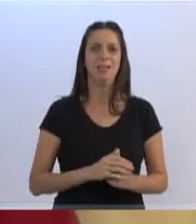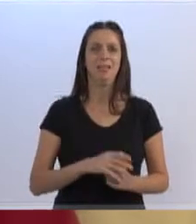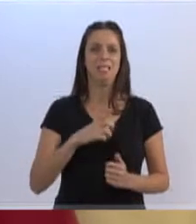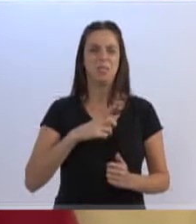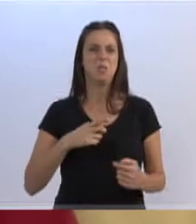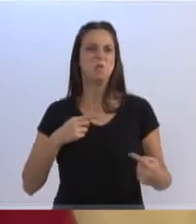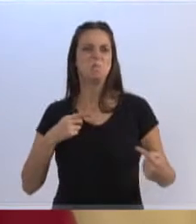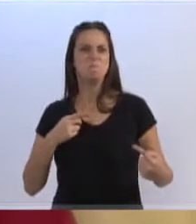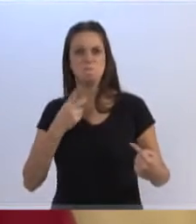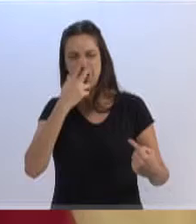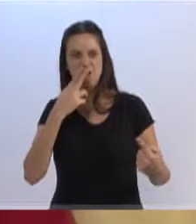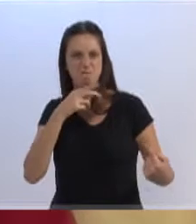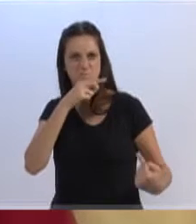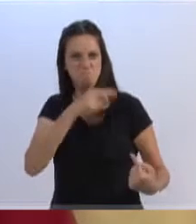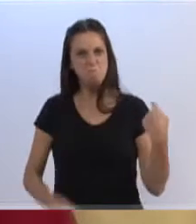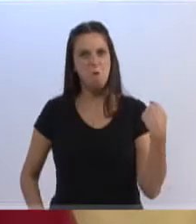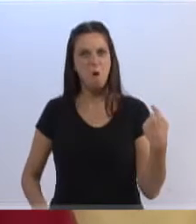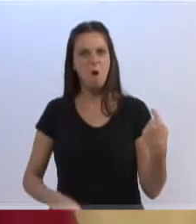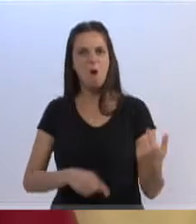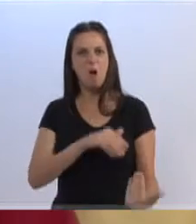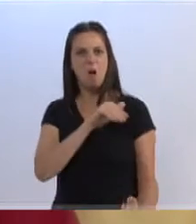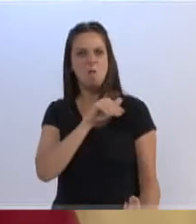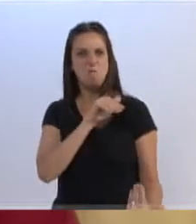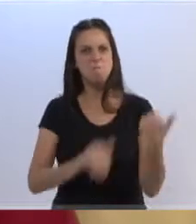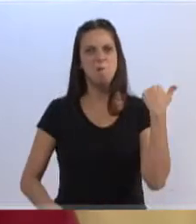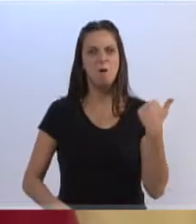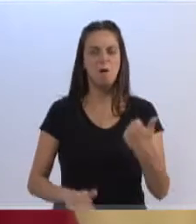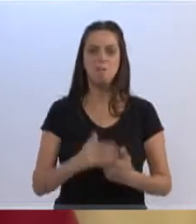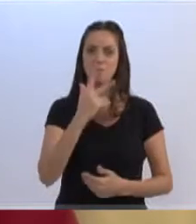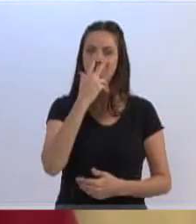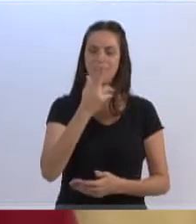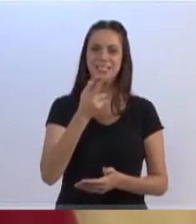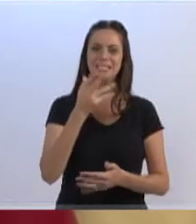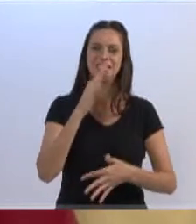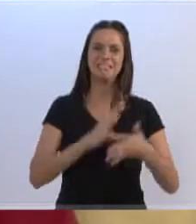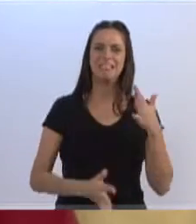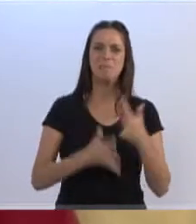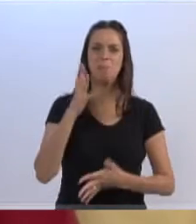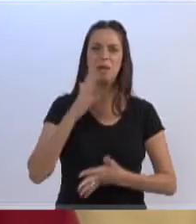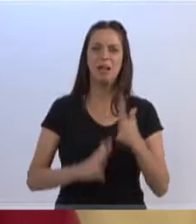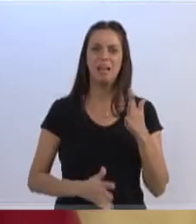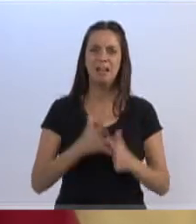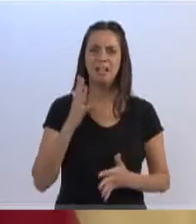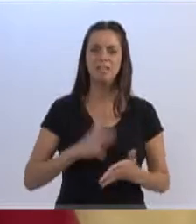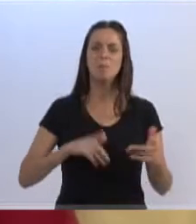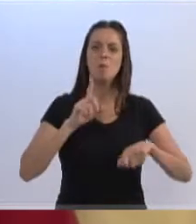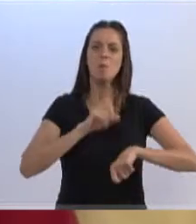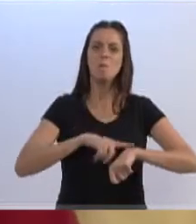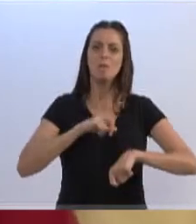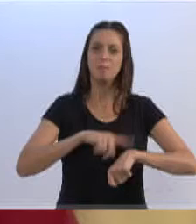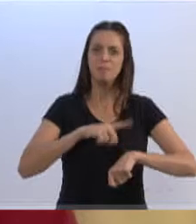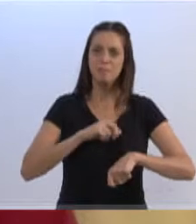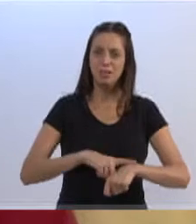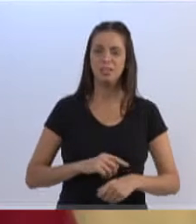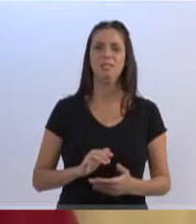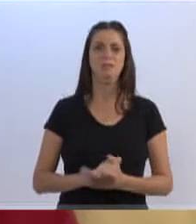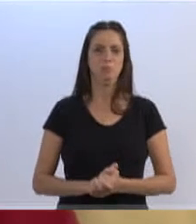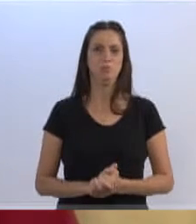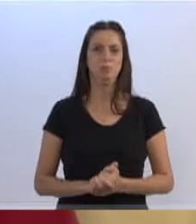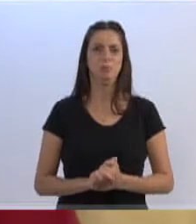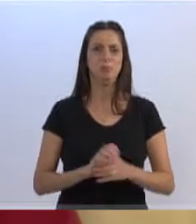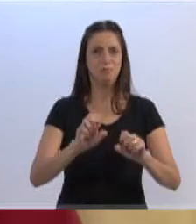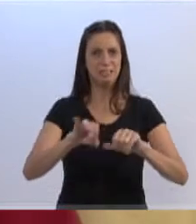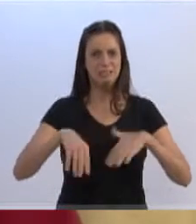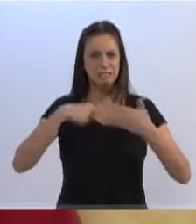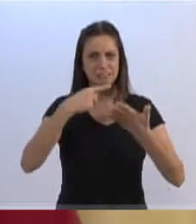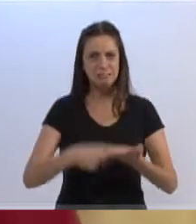oposição, fazendo direto, tentando obstruir as sessões. É muito difícil, realmente, para